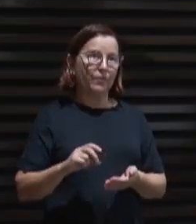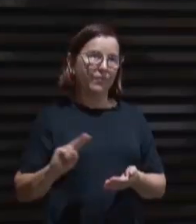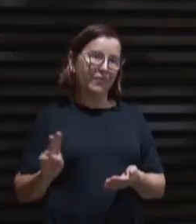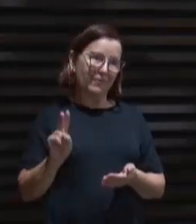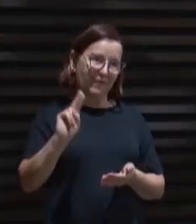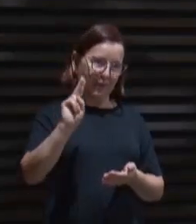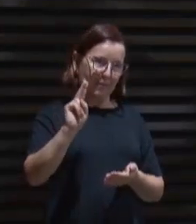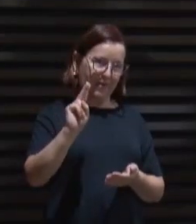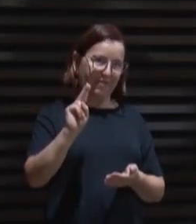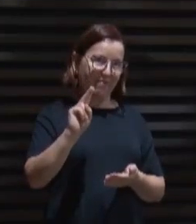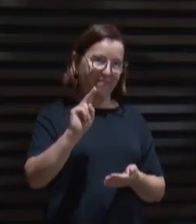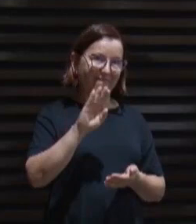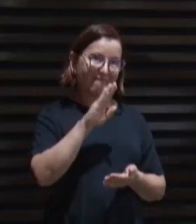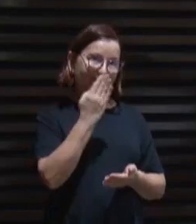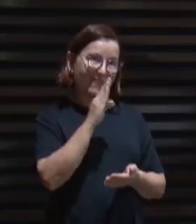da traição.